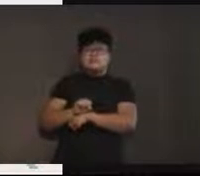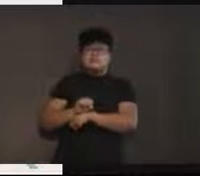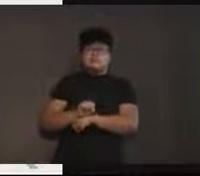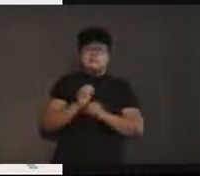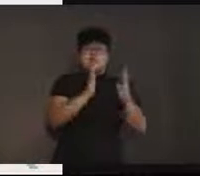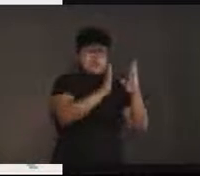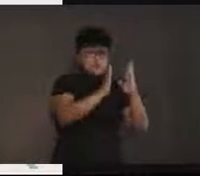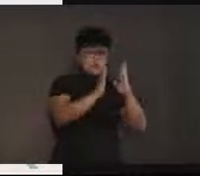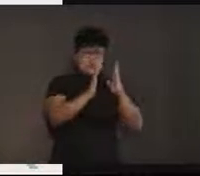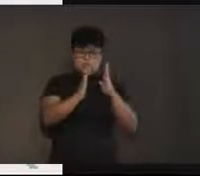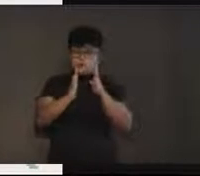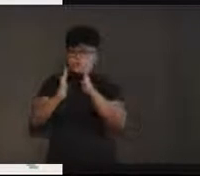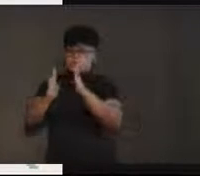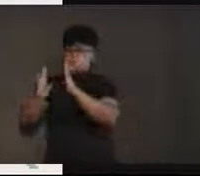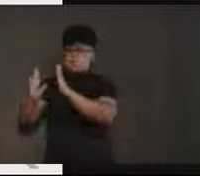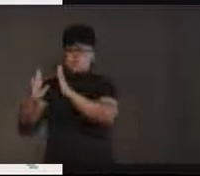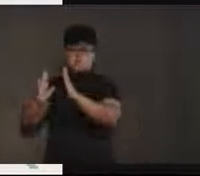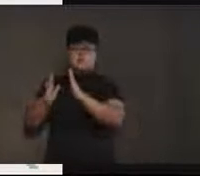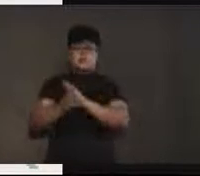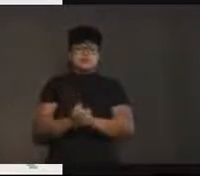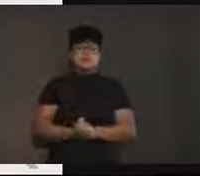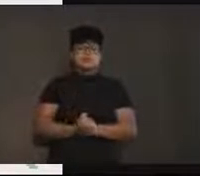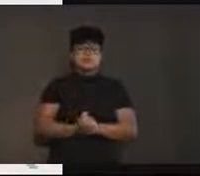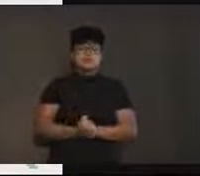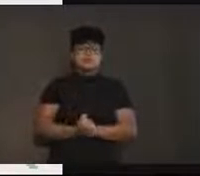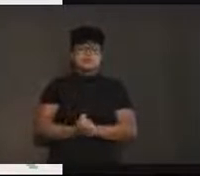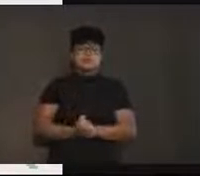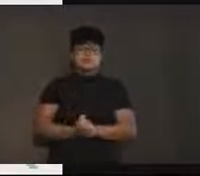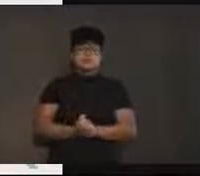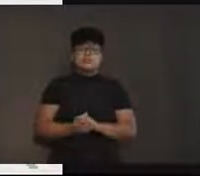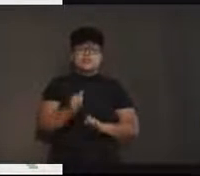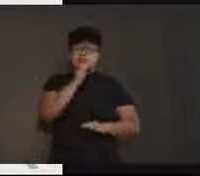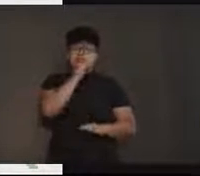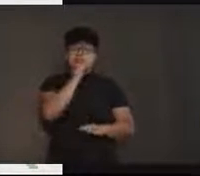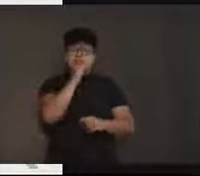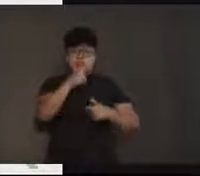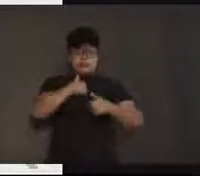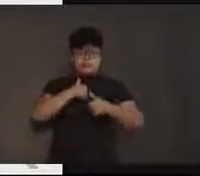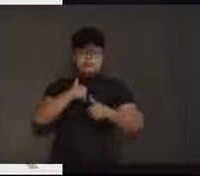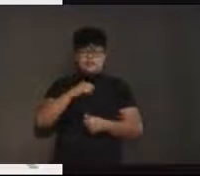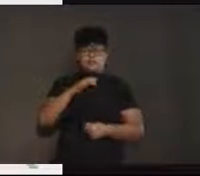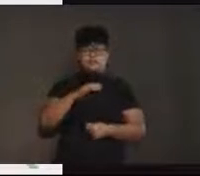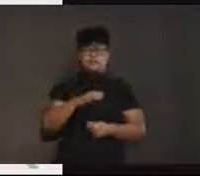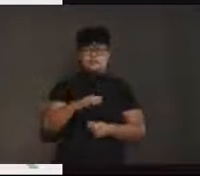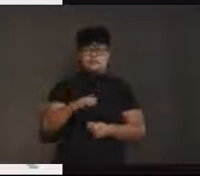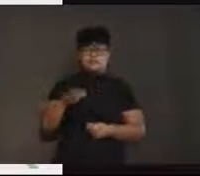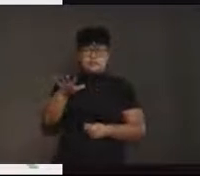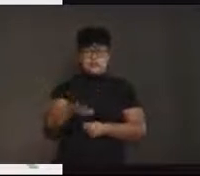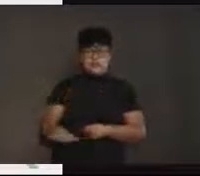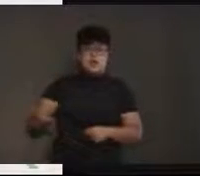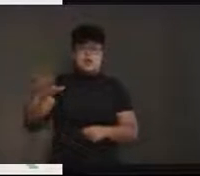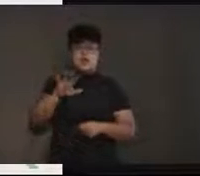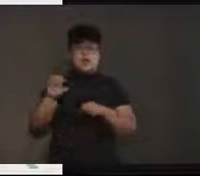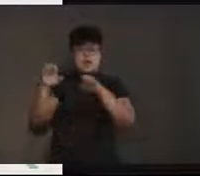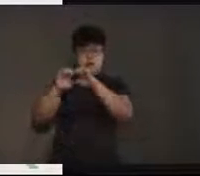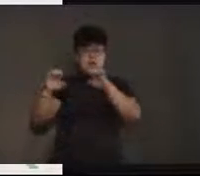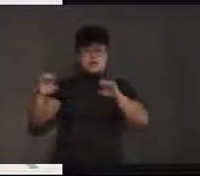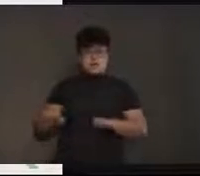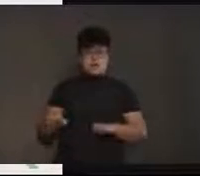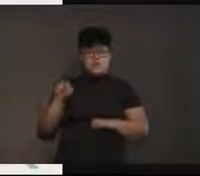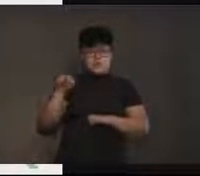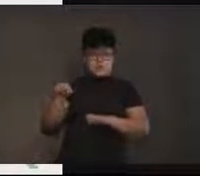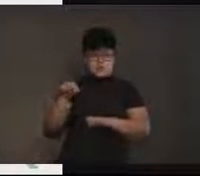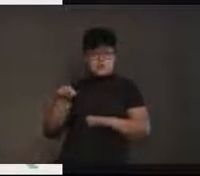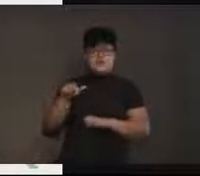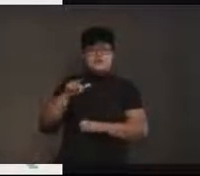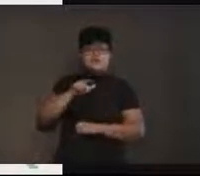estrutura Então ela quando a gente eu Dura Por exemplo que faça equações elípticas e começa a estudar essas